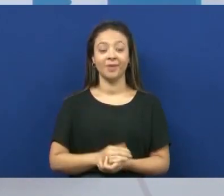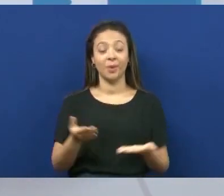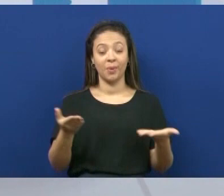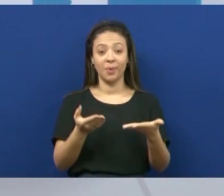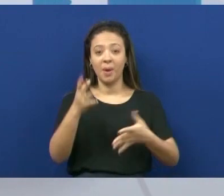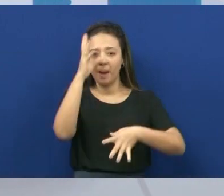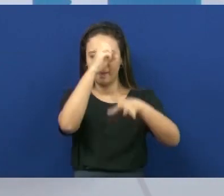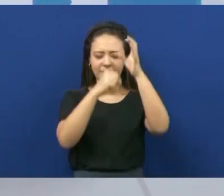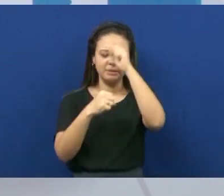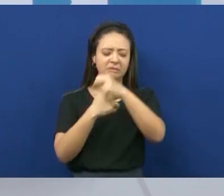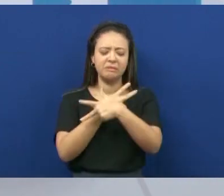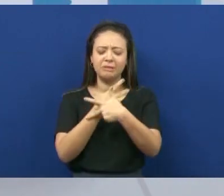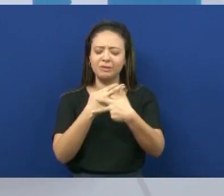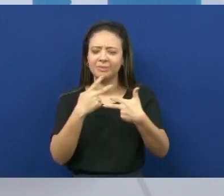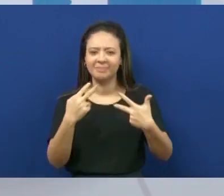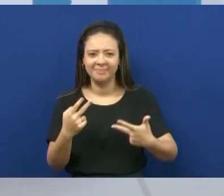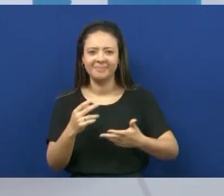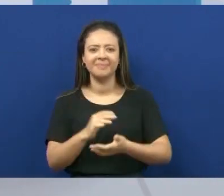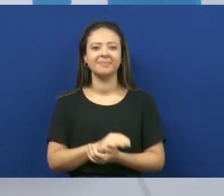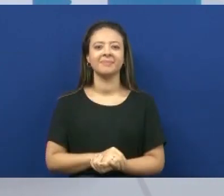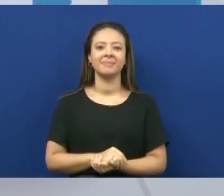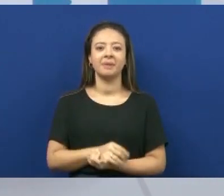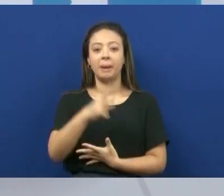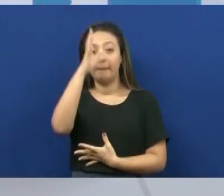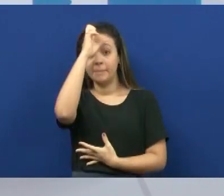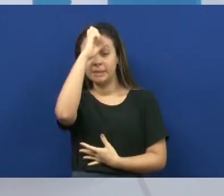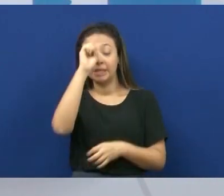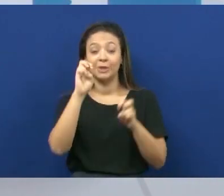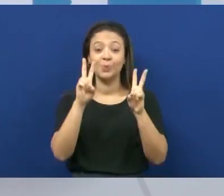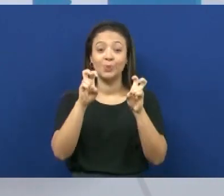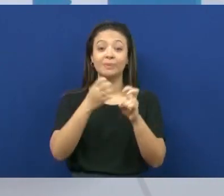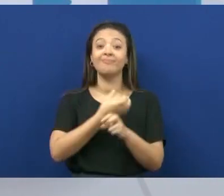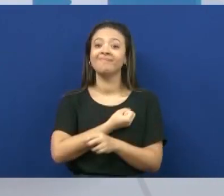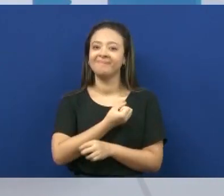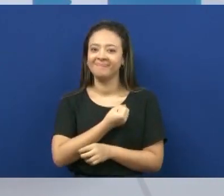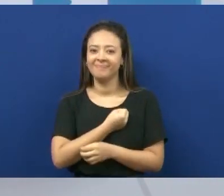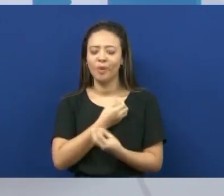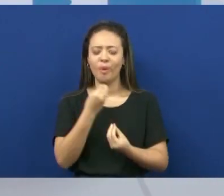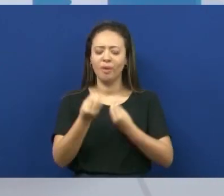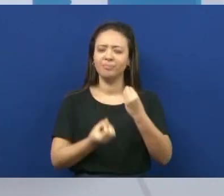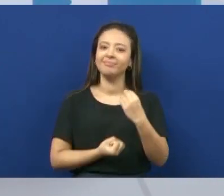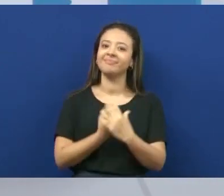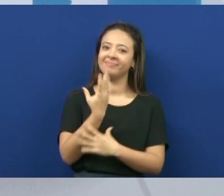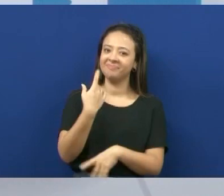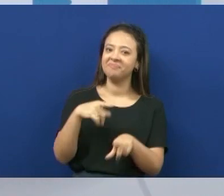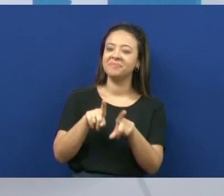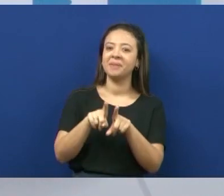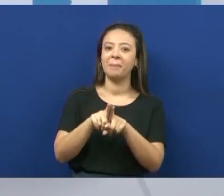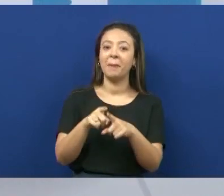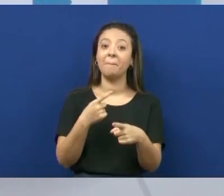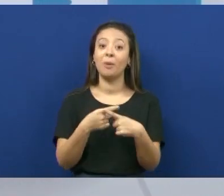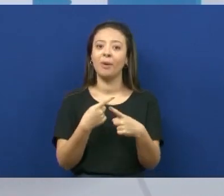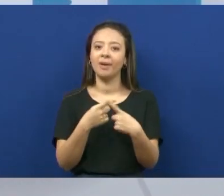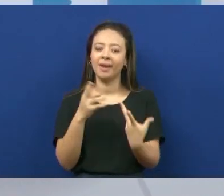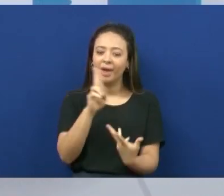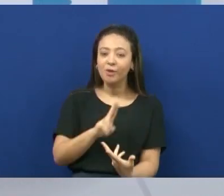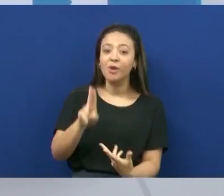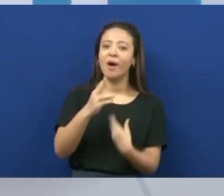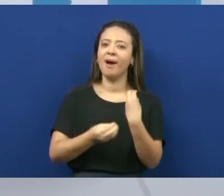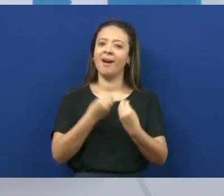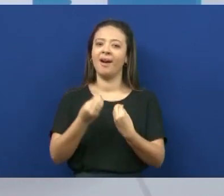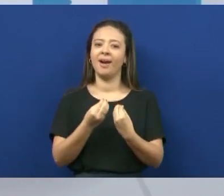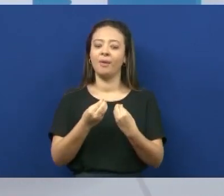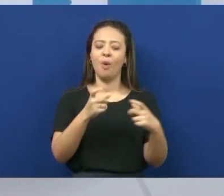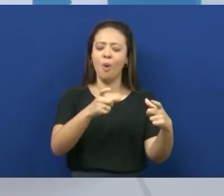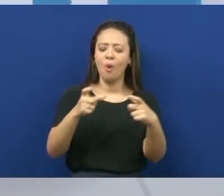vamos aprender muitas coisas. Nós vamos aprender sobre os números, como eles surgiram, a sua função e onde nós encontramos